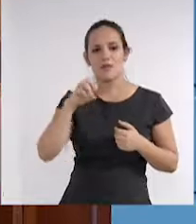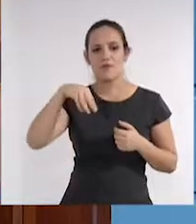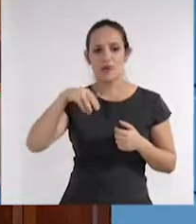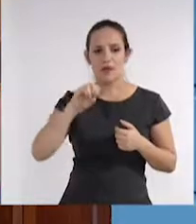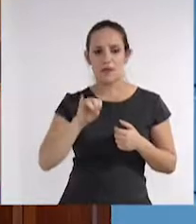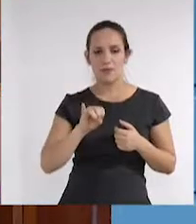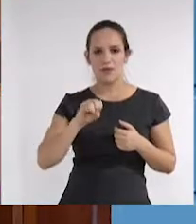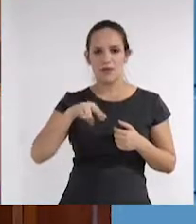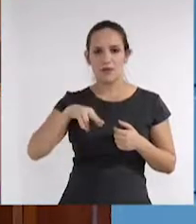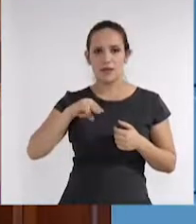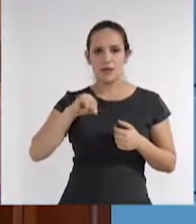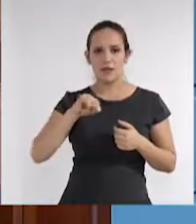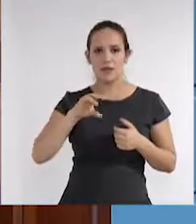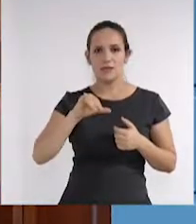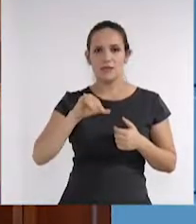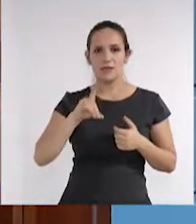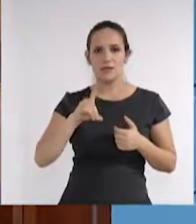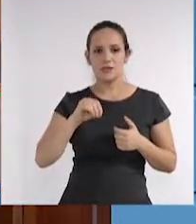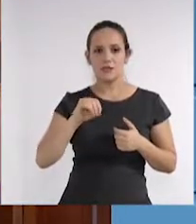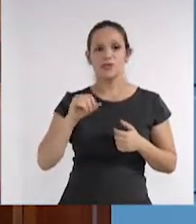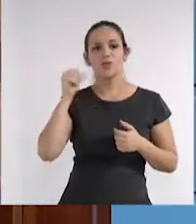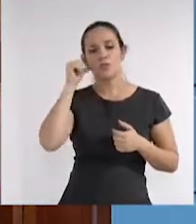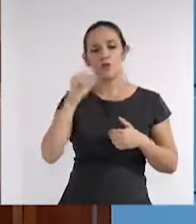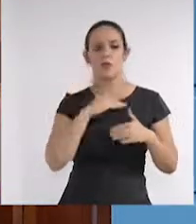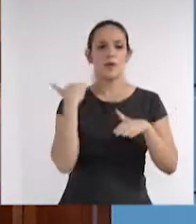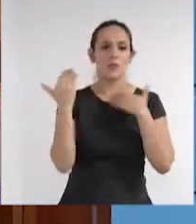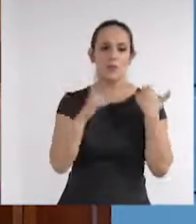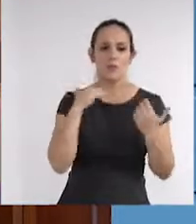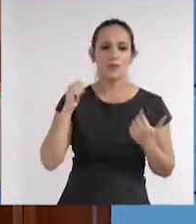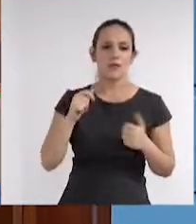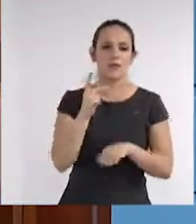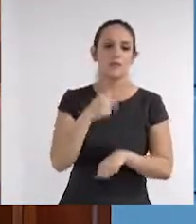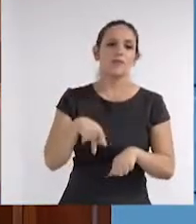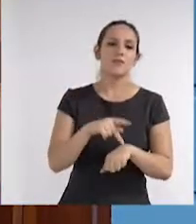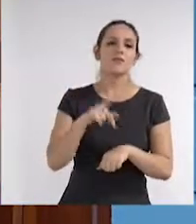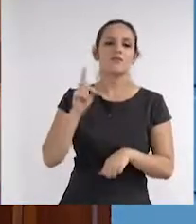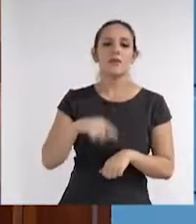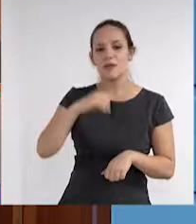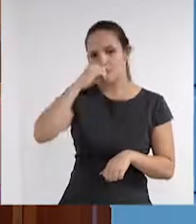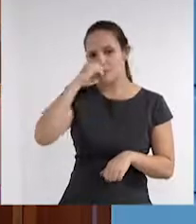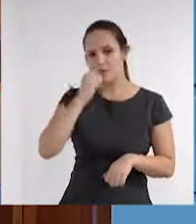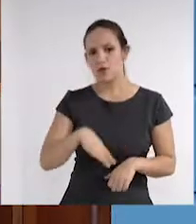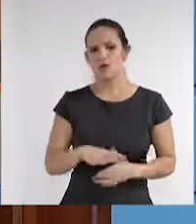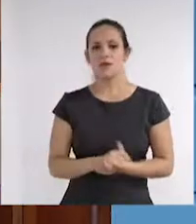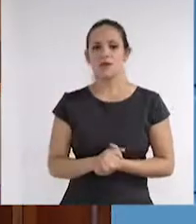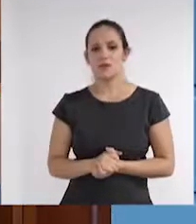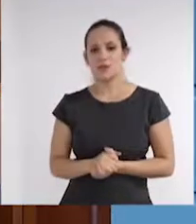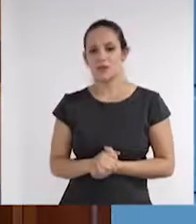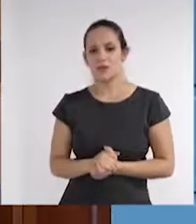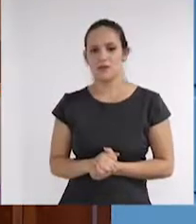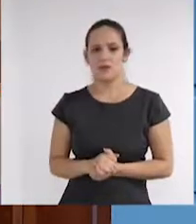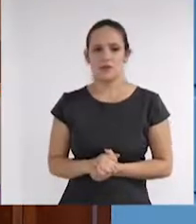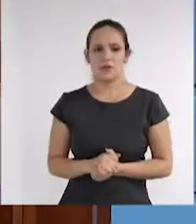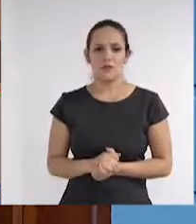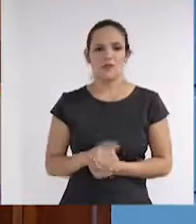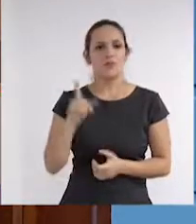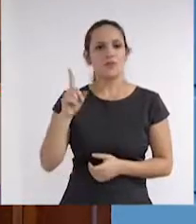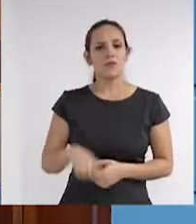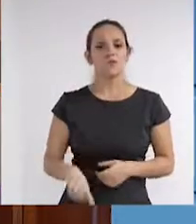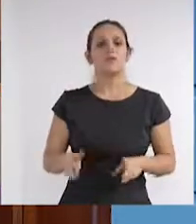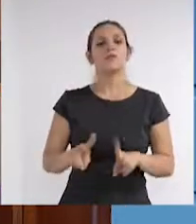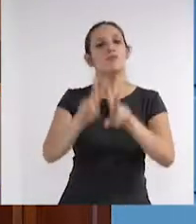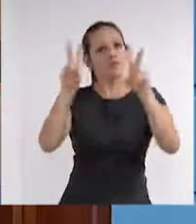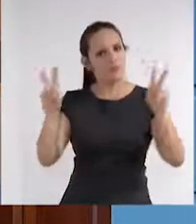a mortandade de mulher, o assassinato de mulheres no nosso país, é uma violência. Então, esse é um tema que, de